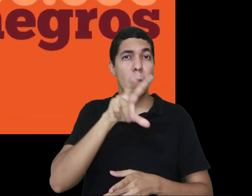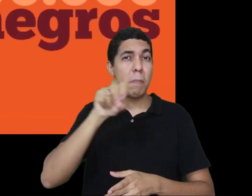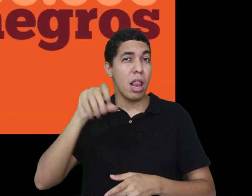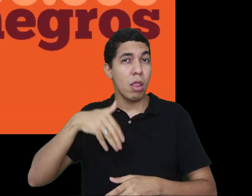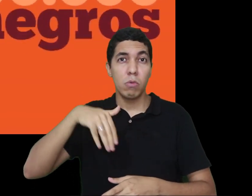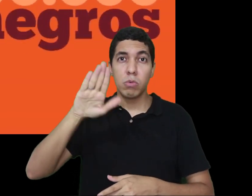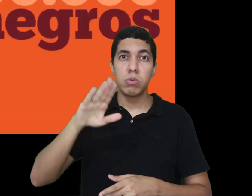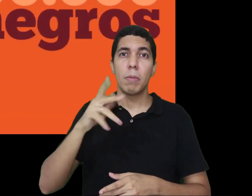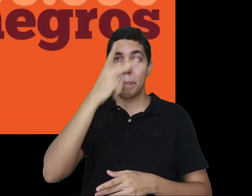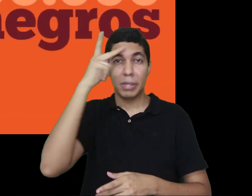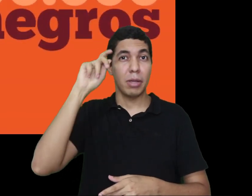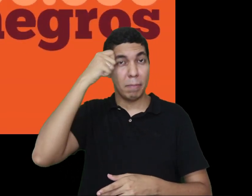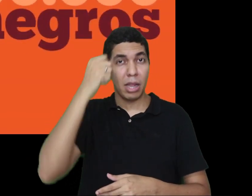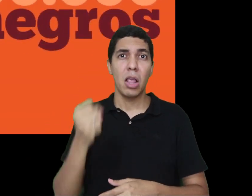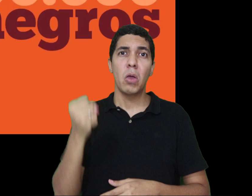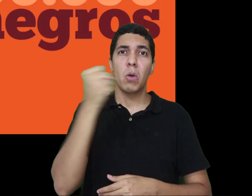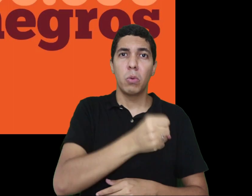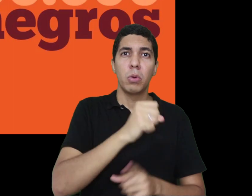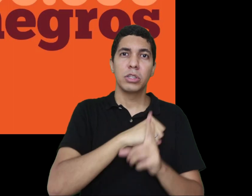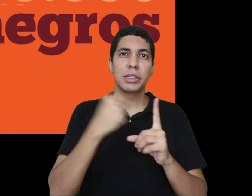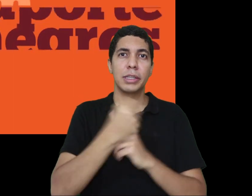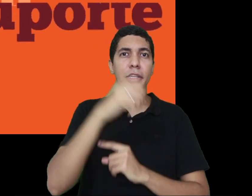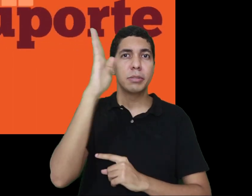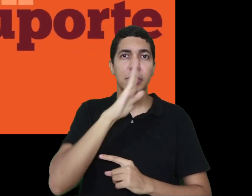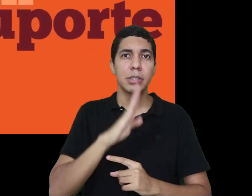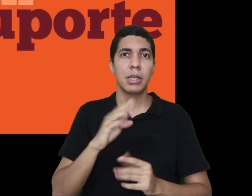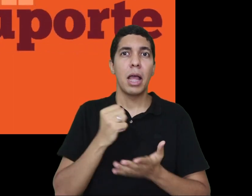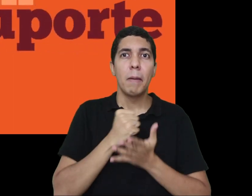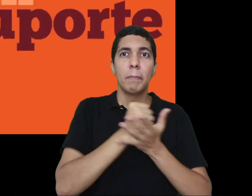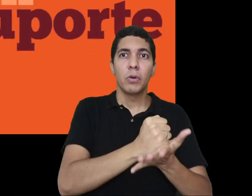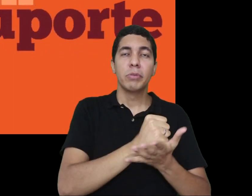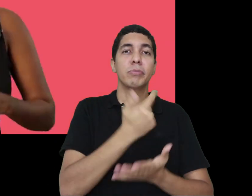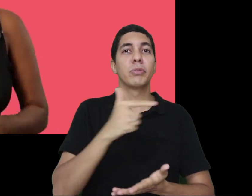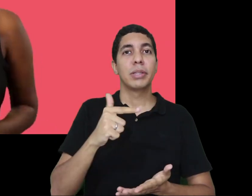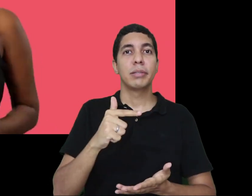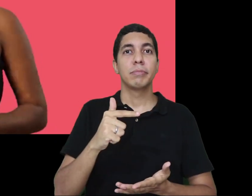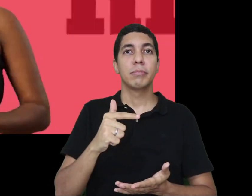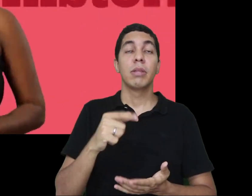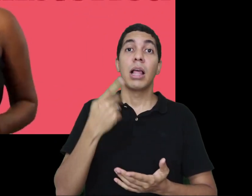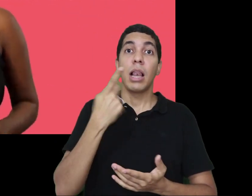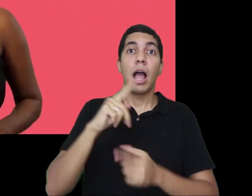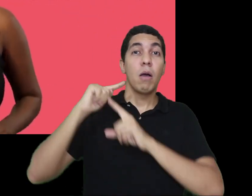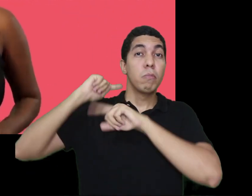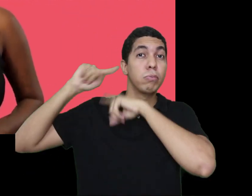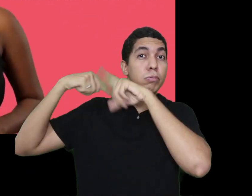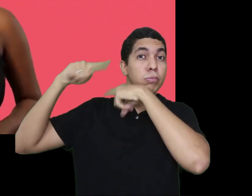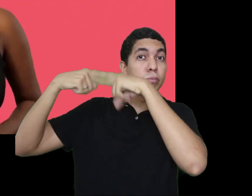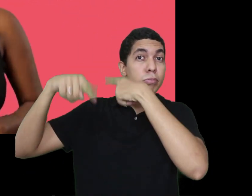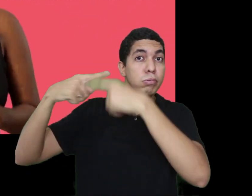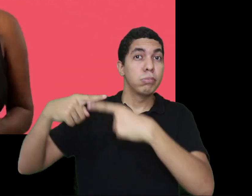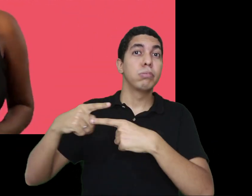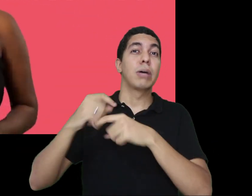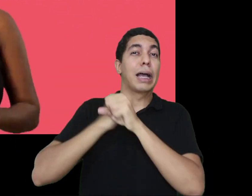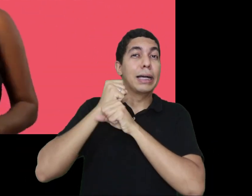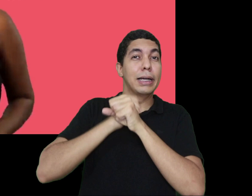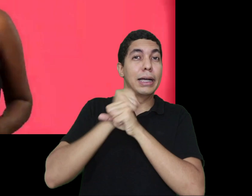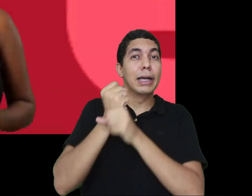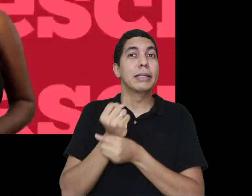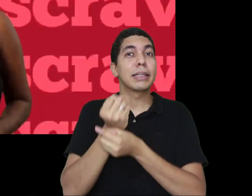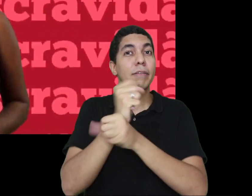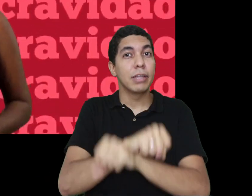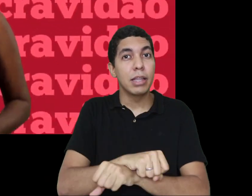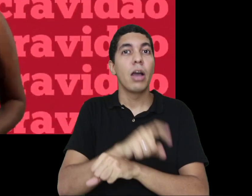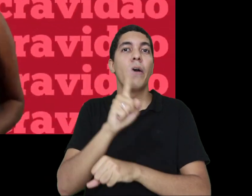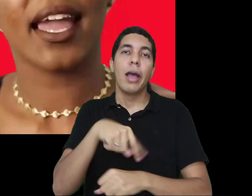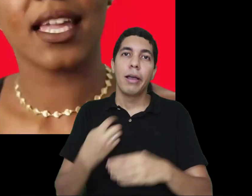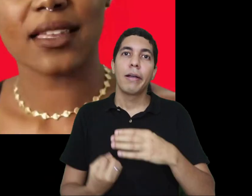de pessoas negras foram colocadas na sociedade brasileira sem nenhum suporte. E por conta dessa herança histórica vinda de centenas de